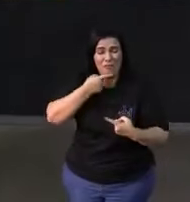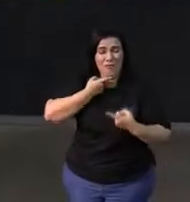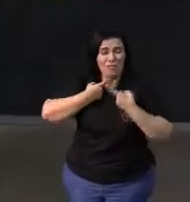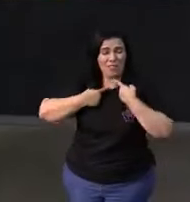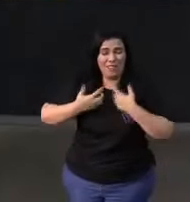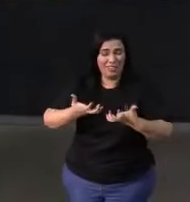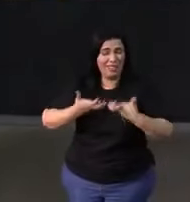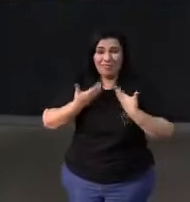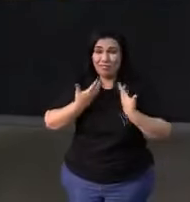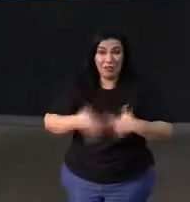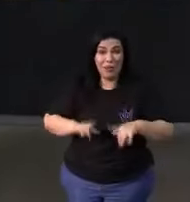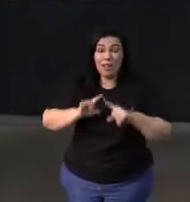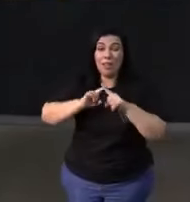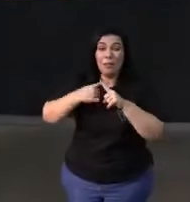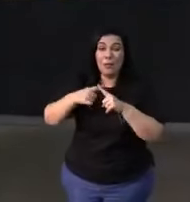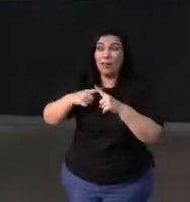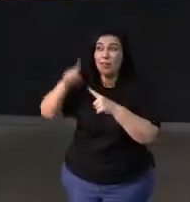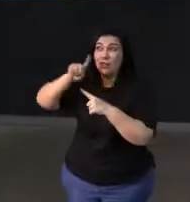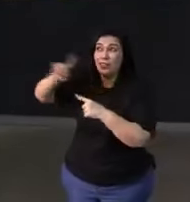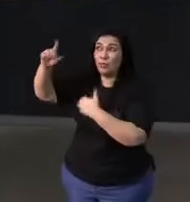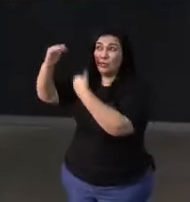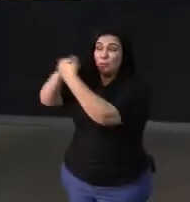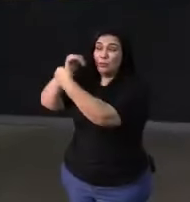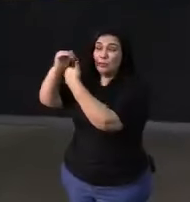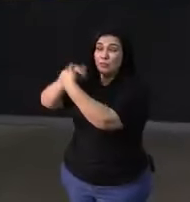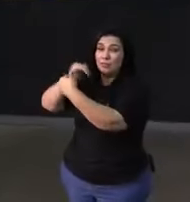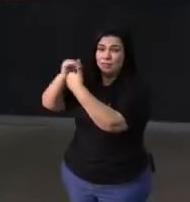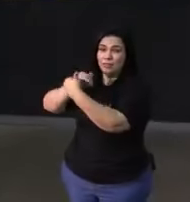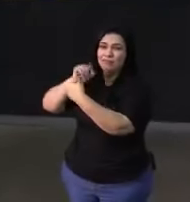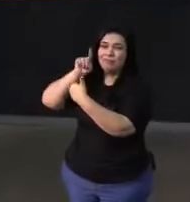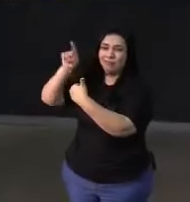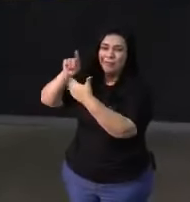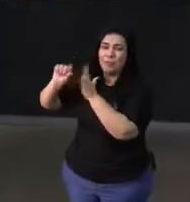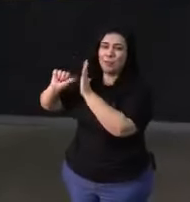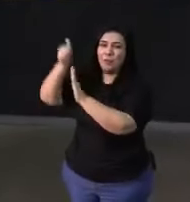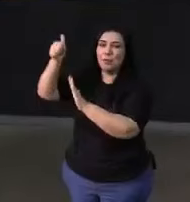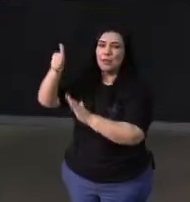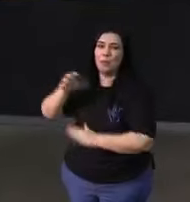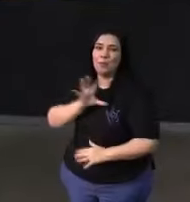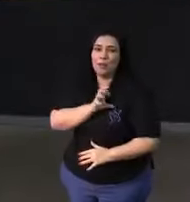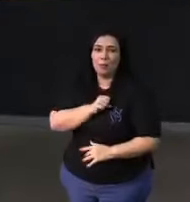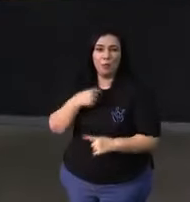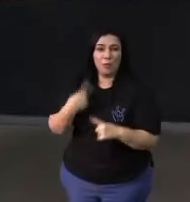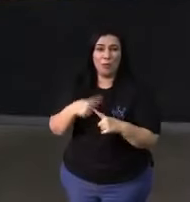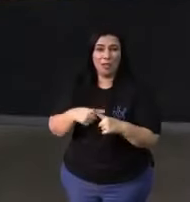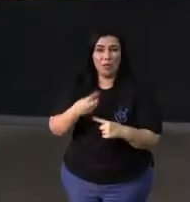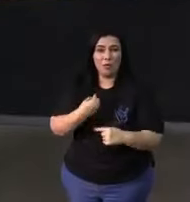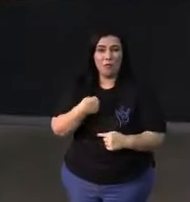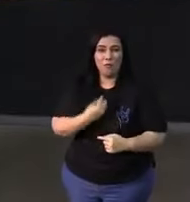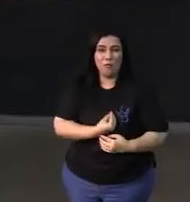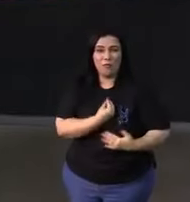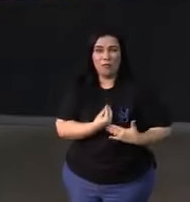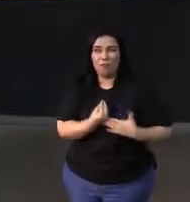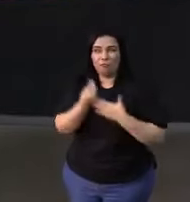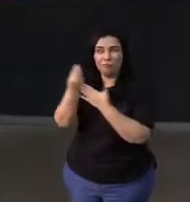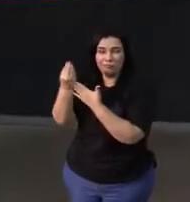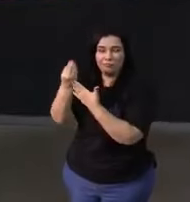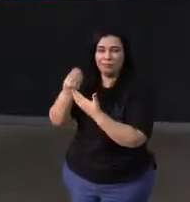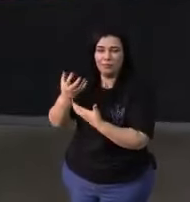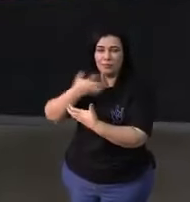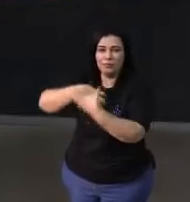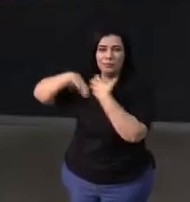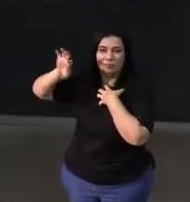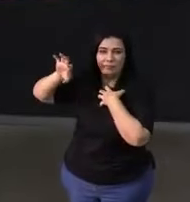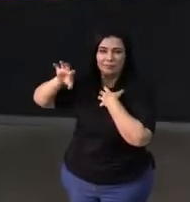mas faço na orientação daquele que me amou primeiro, porque não vivo mais eu, Cristo